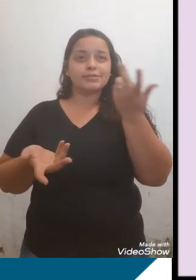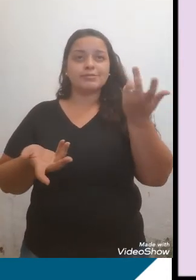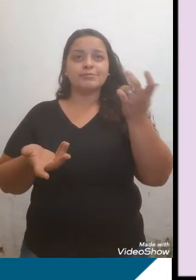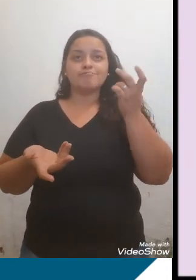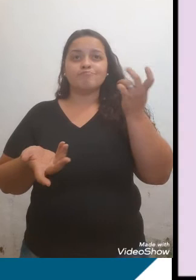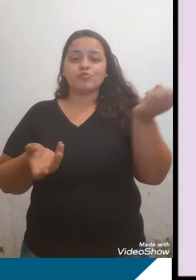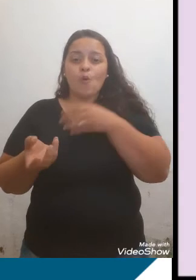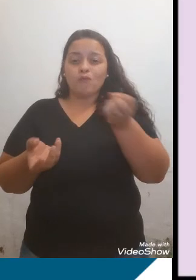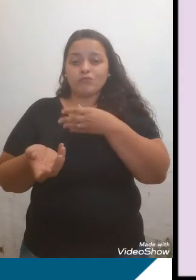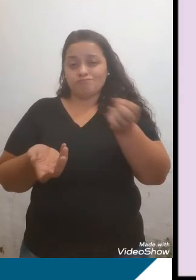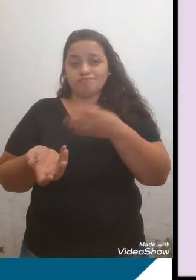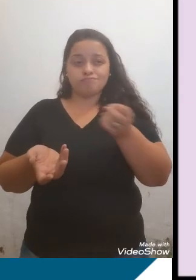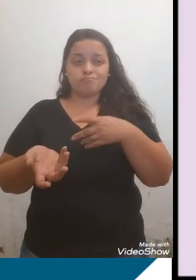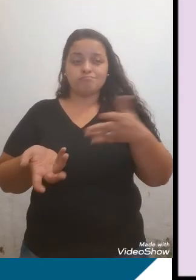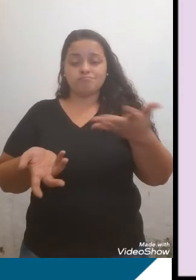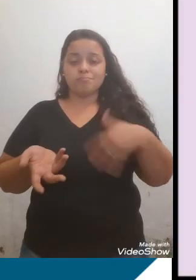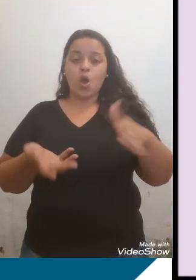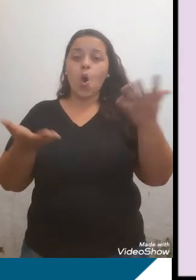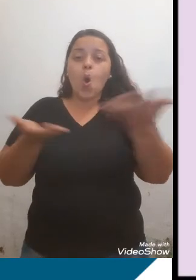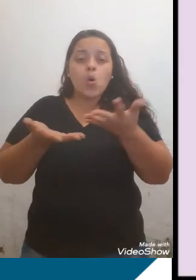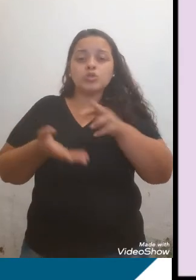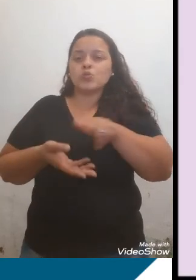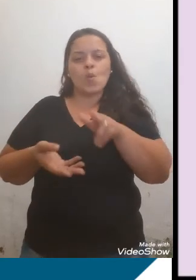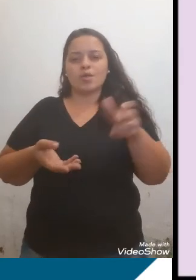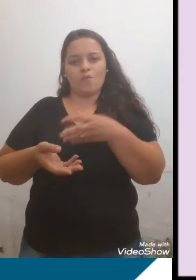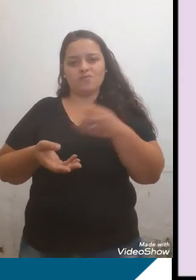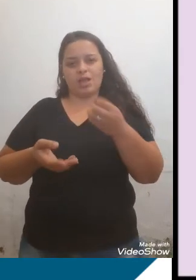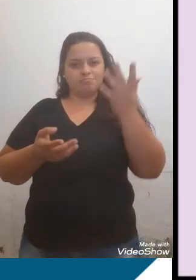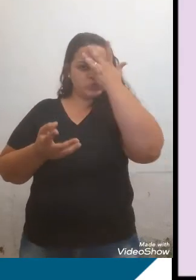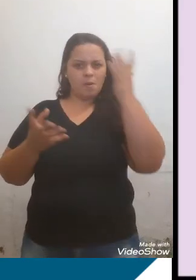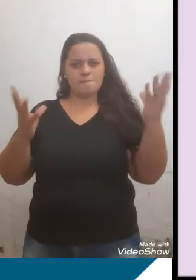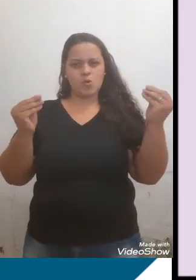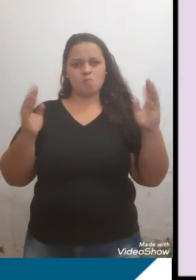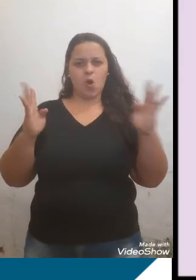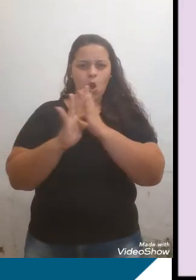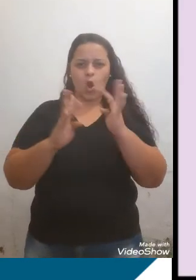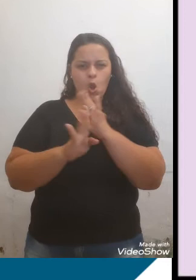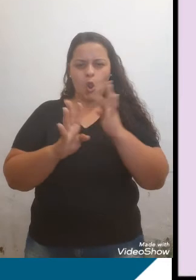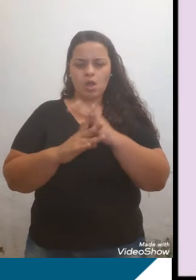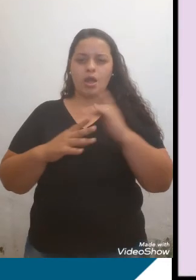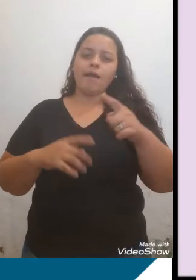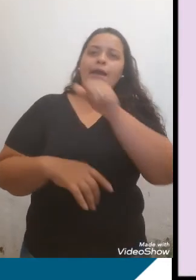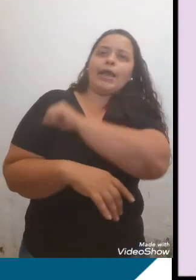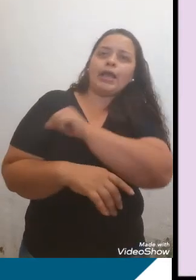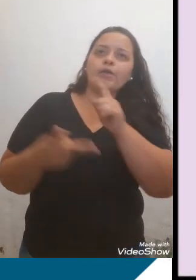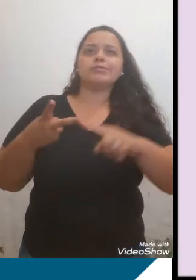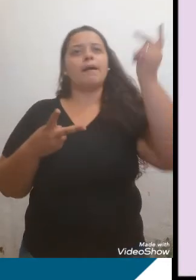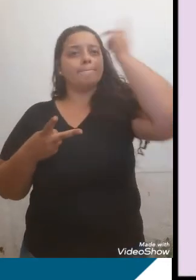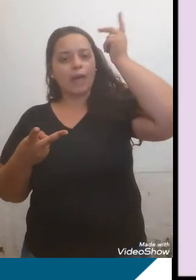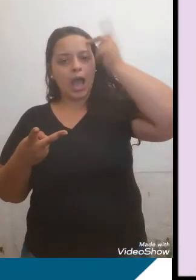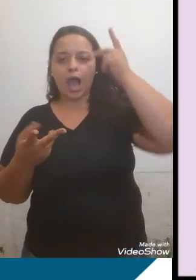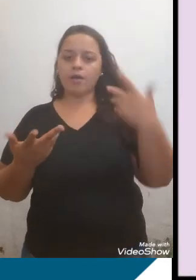do século XIX. Hoje em dia, a multidão não é uma novidade. Em qualquer centro urbano do mundo, seja no Rio, em São